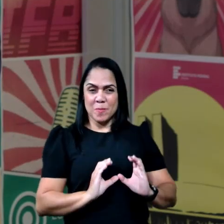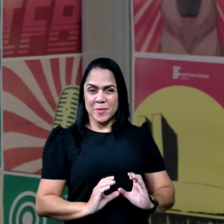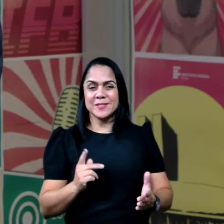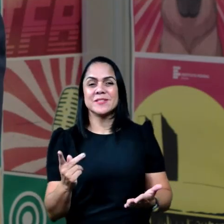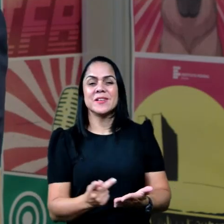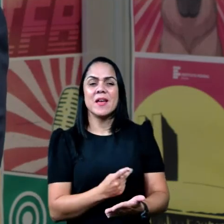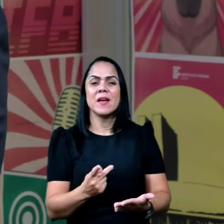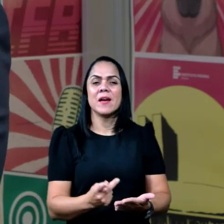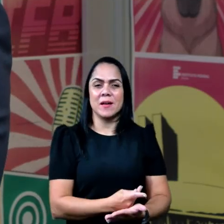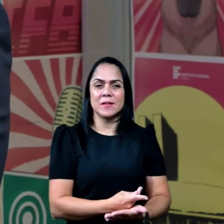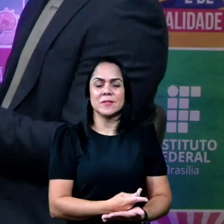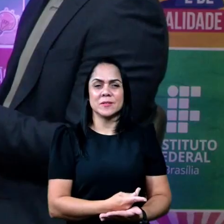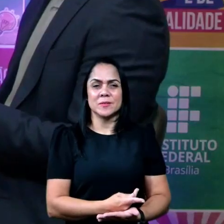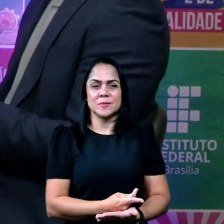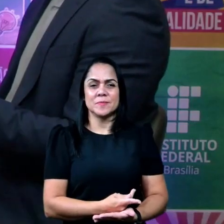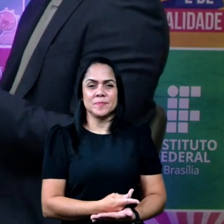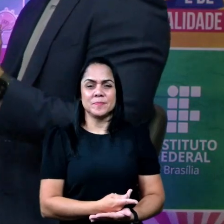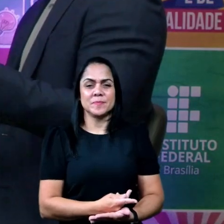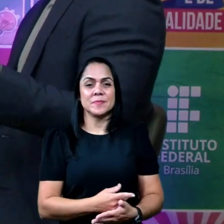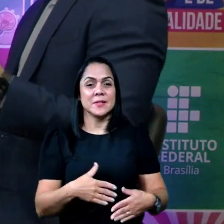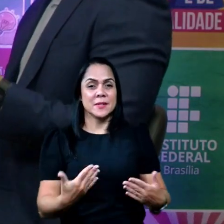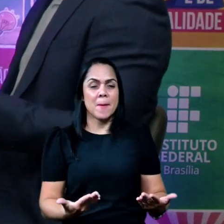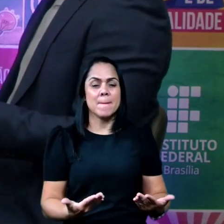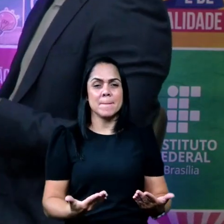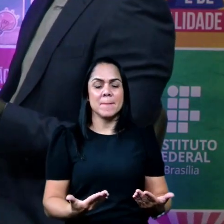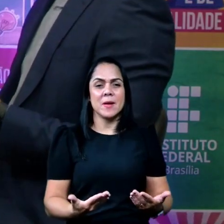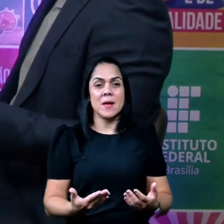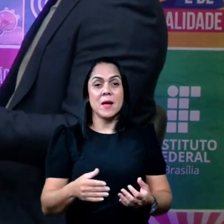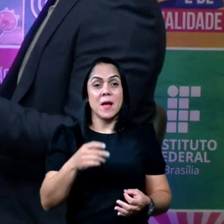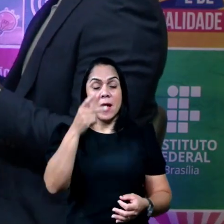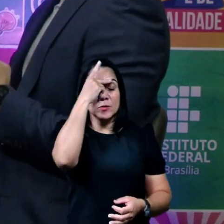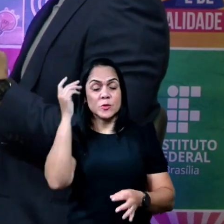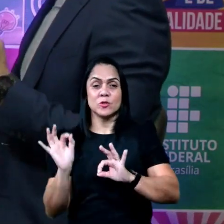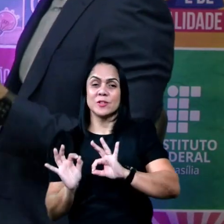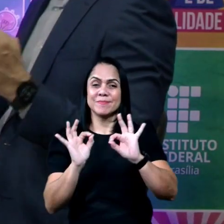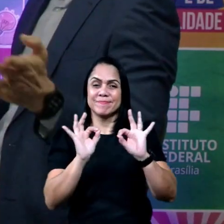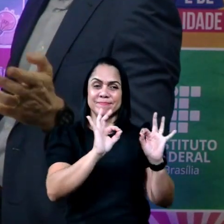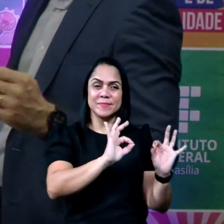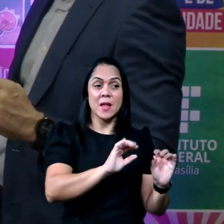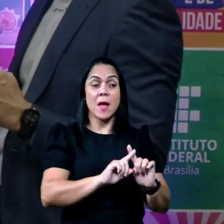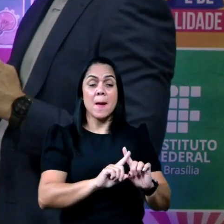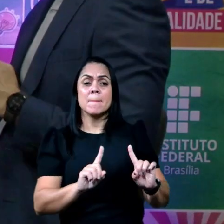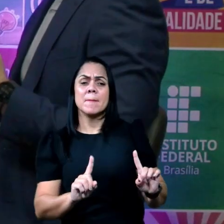fazer essa Uhum. colocação porque as pessoas às vezes, que estão nos assistindo pensam assim: não, mas o professor tal namora a professora tal, fulano namora